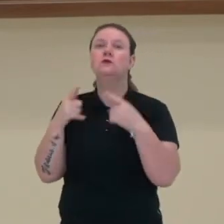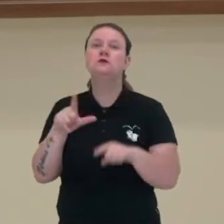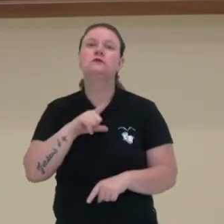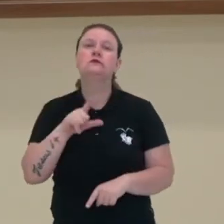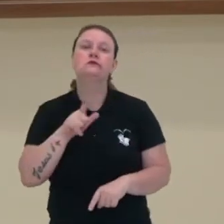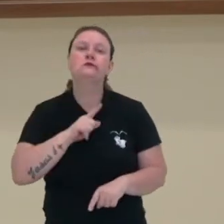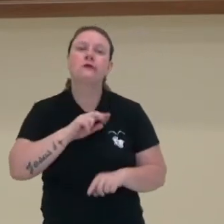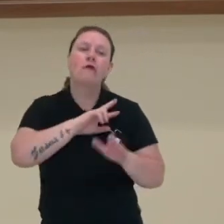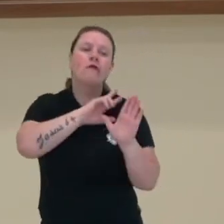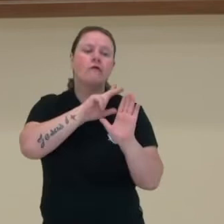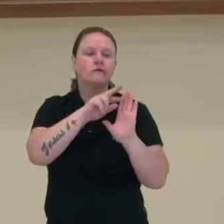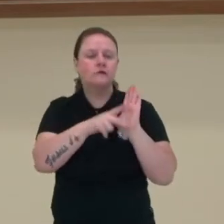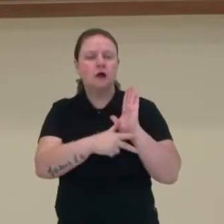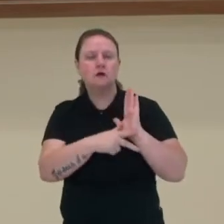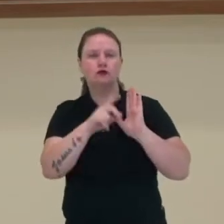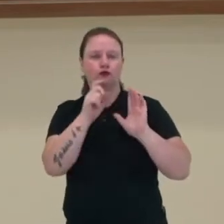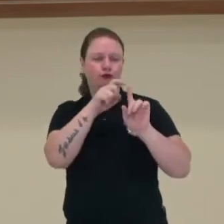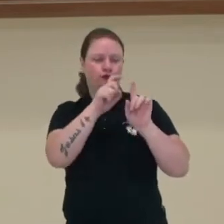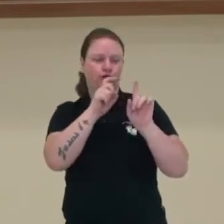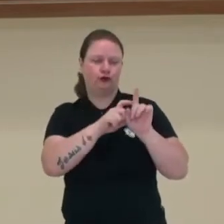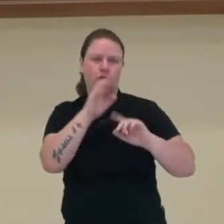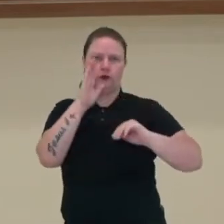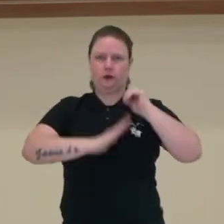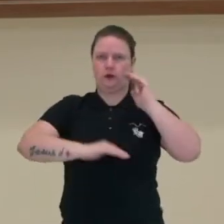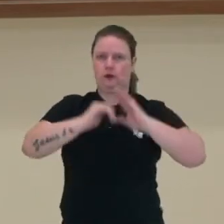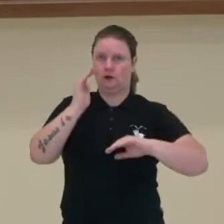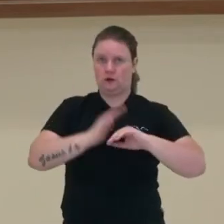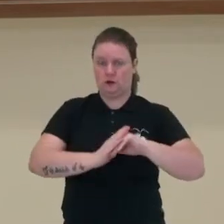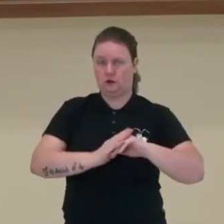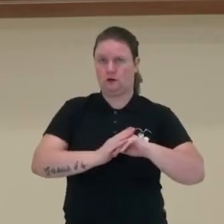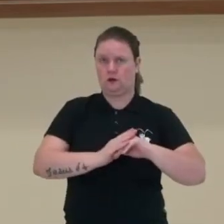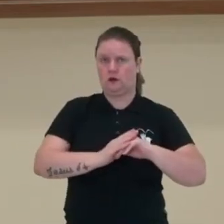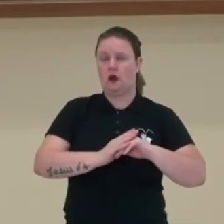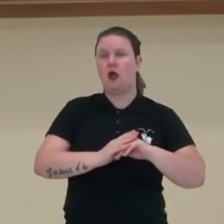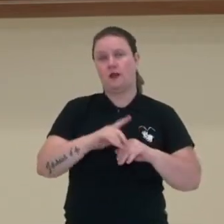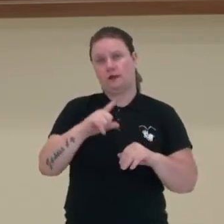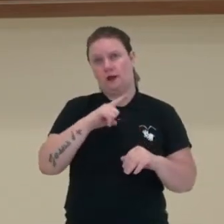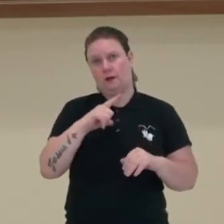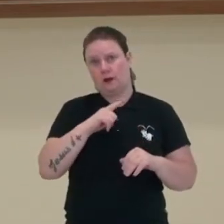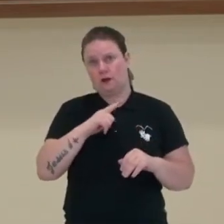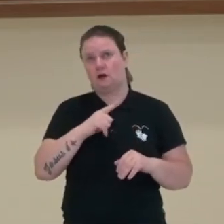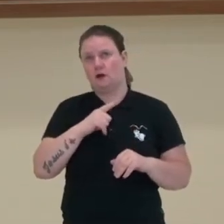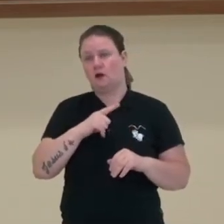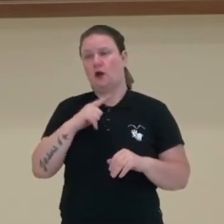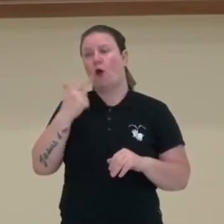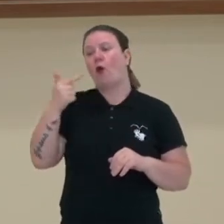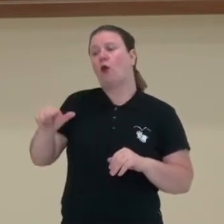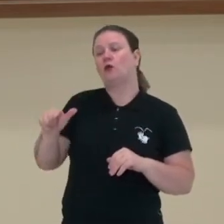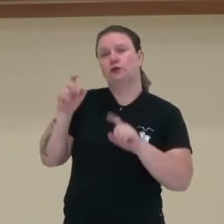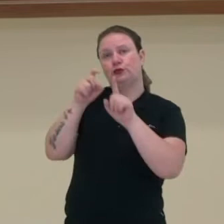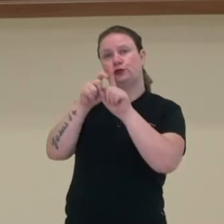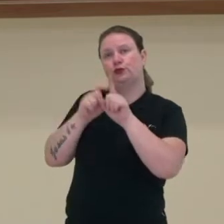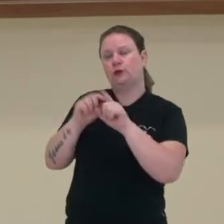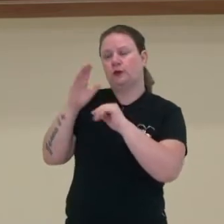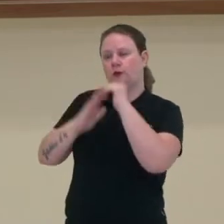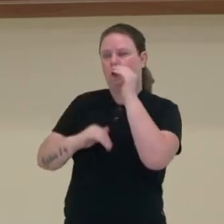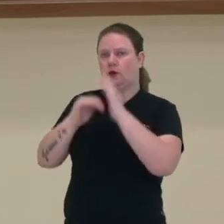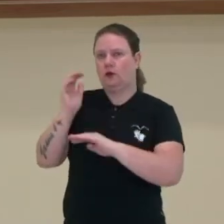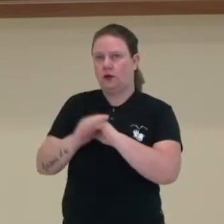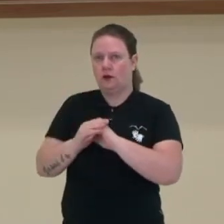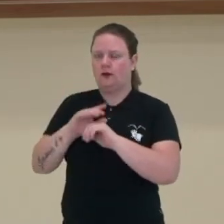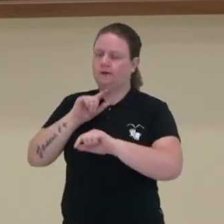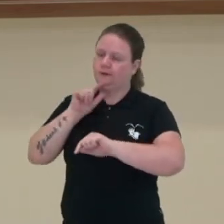Claro, profissões que você não exige tanto do corpo físico, que vão exigir mais da mente, requerem